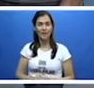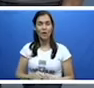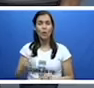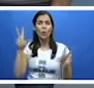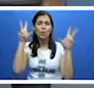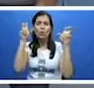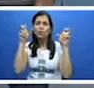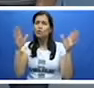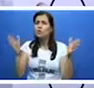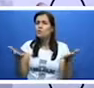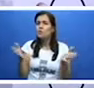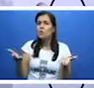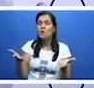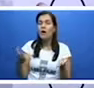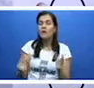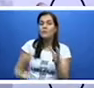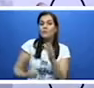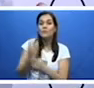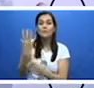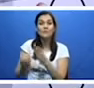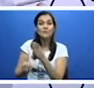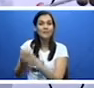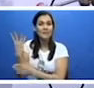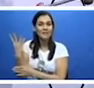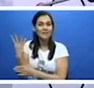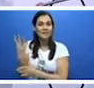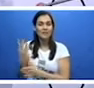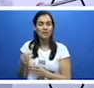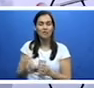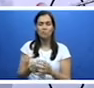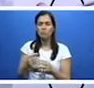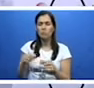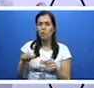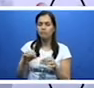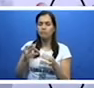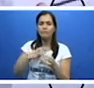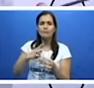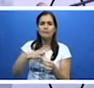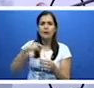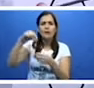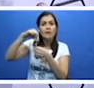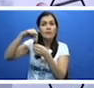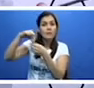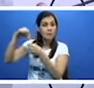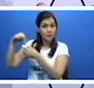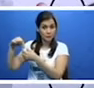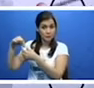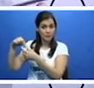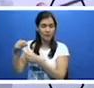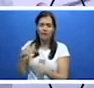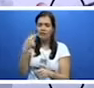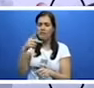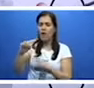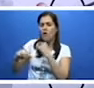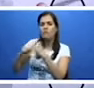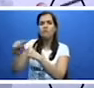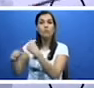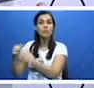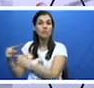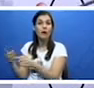que eu vou apresentar é o surgimento das plantas com sementes eu vou falar tanto da evolução quanto a